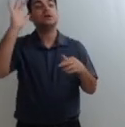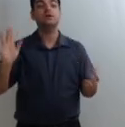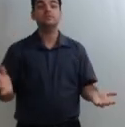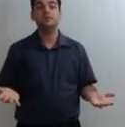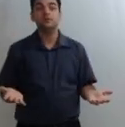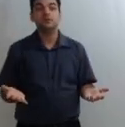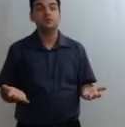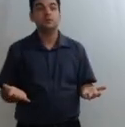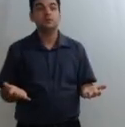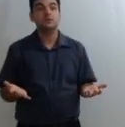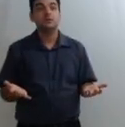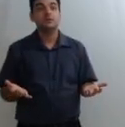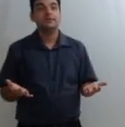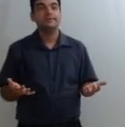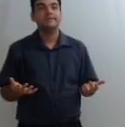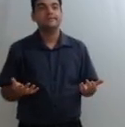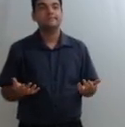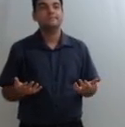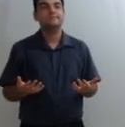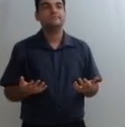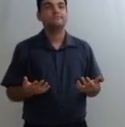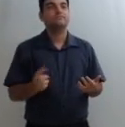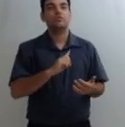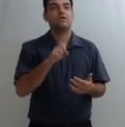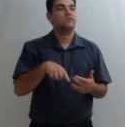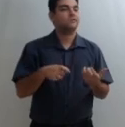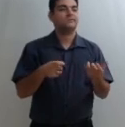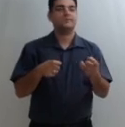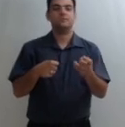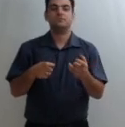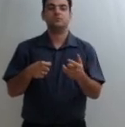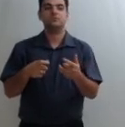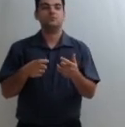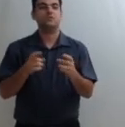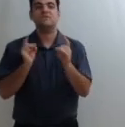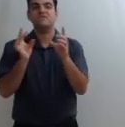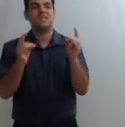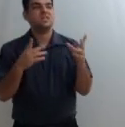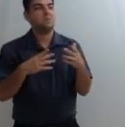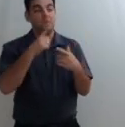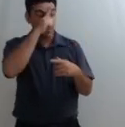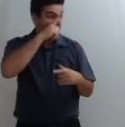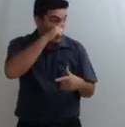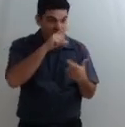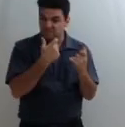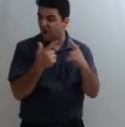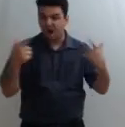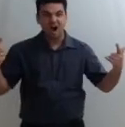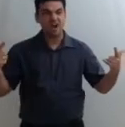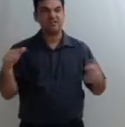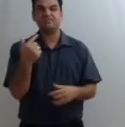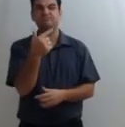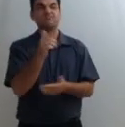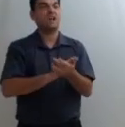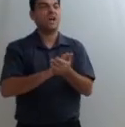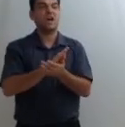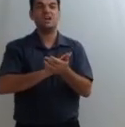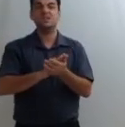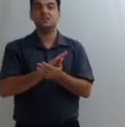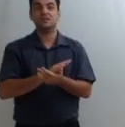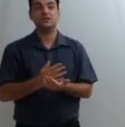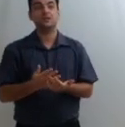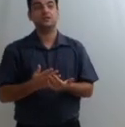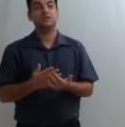Ele sequer disse, olha, é um tráfico de graves proporções, nem isso ele disse. Não tem outra coisa, pelo que eu